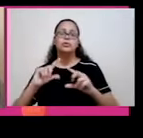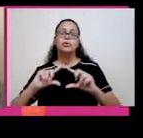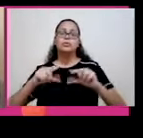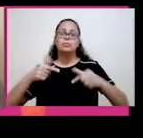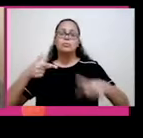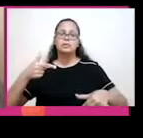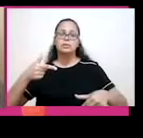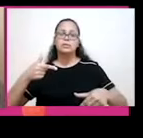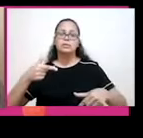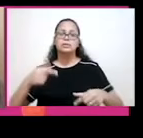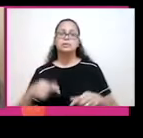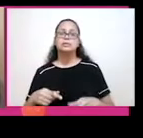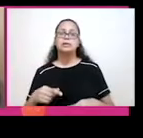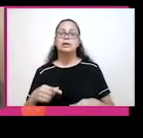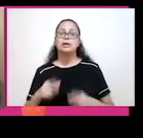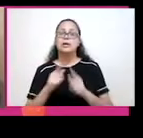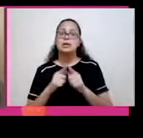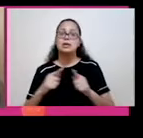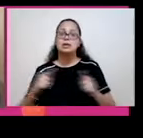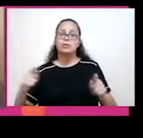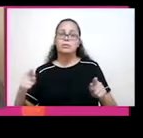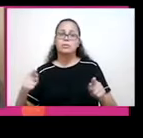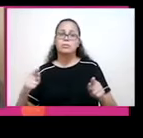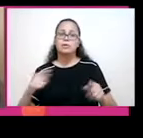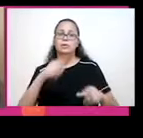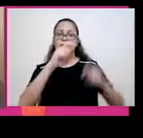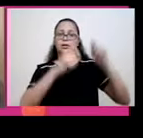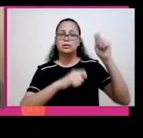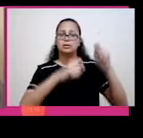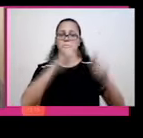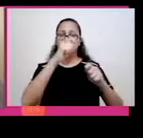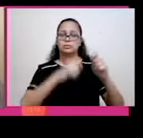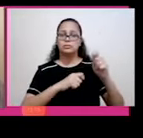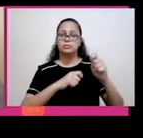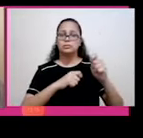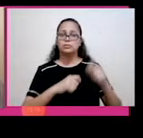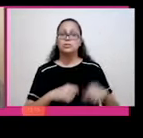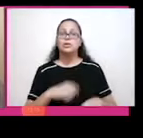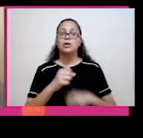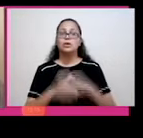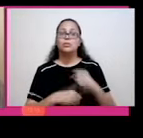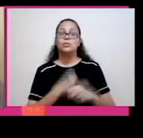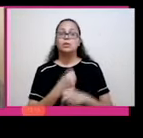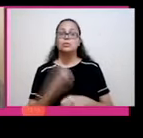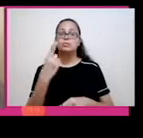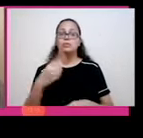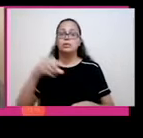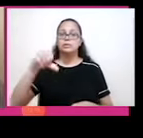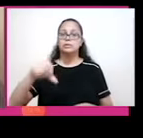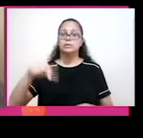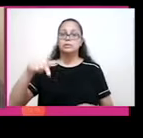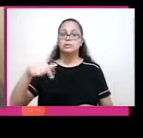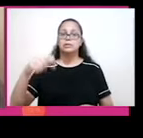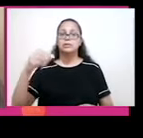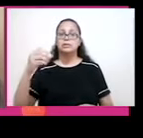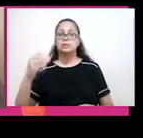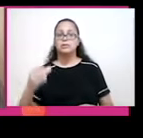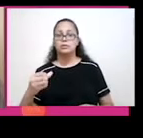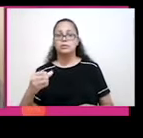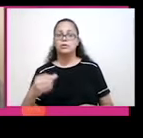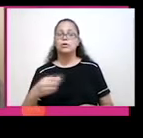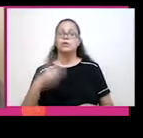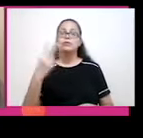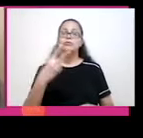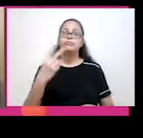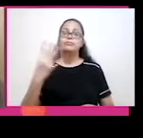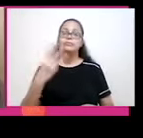produtivo, porque olha só, o PIB chinês ele era o 23º em 1979. Em 2015 ele se tornou o primeiro. A China tem o maior